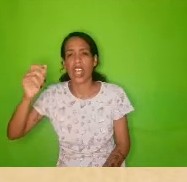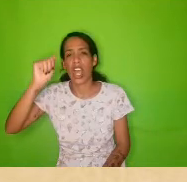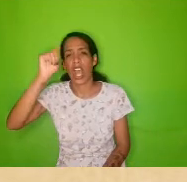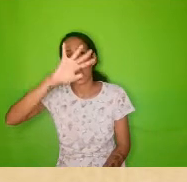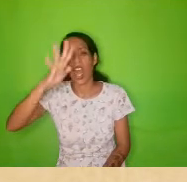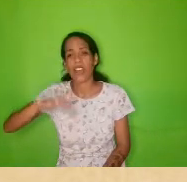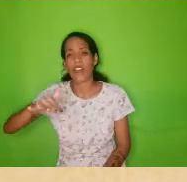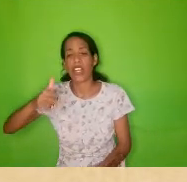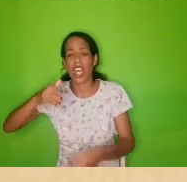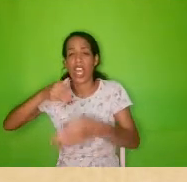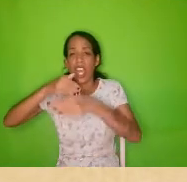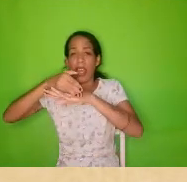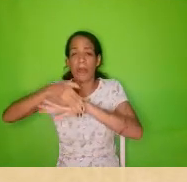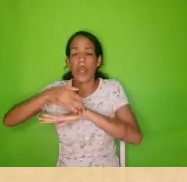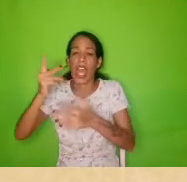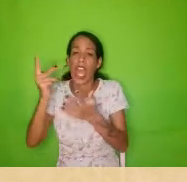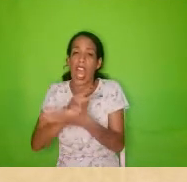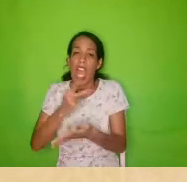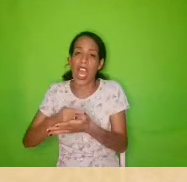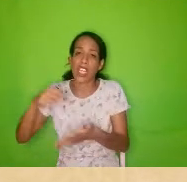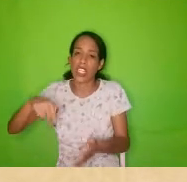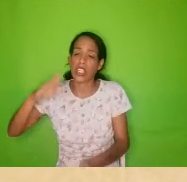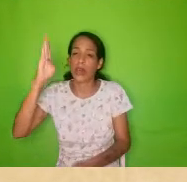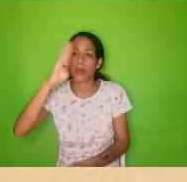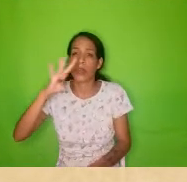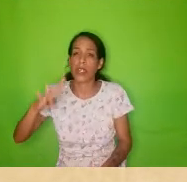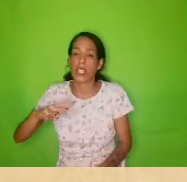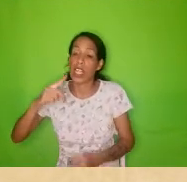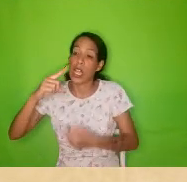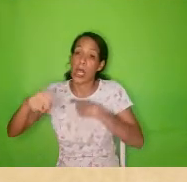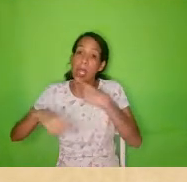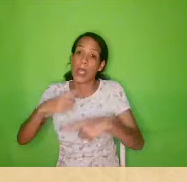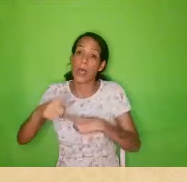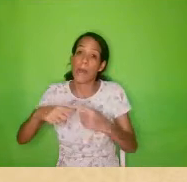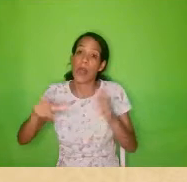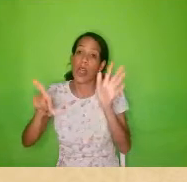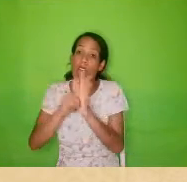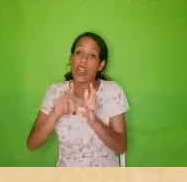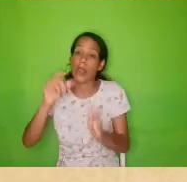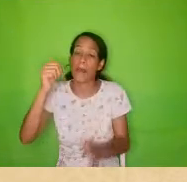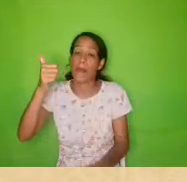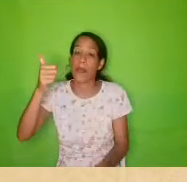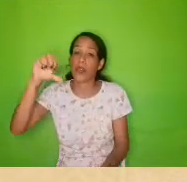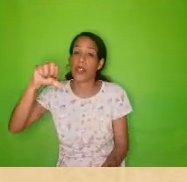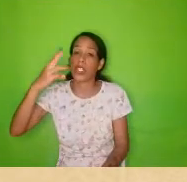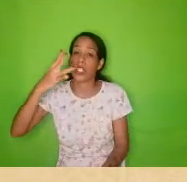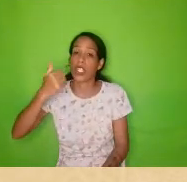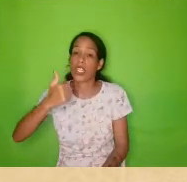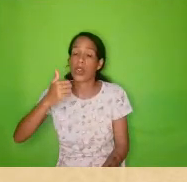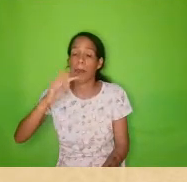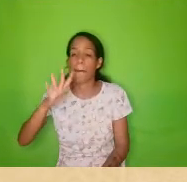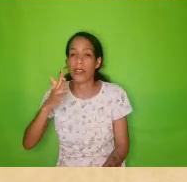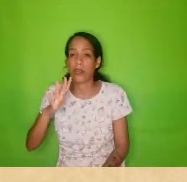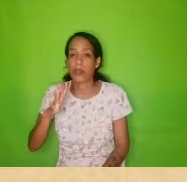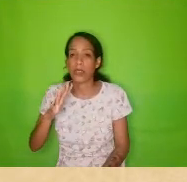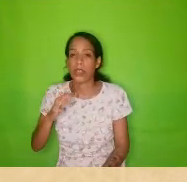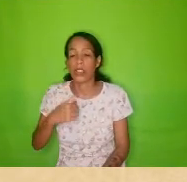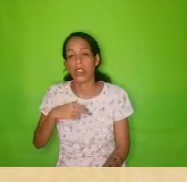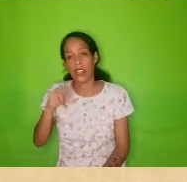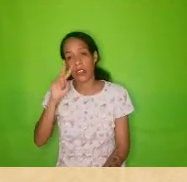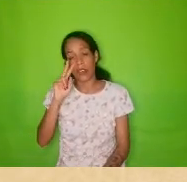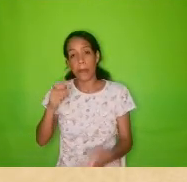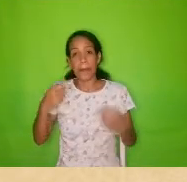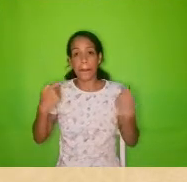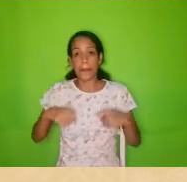entraram ilegalmente, ou seja, depois de 1831. Foi necessário que houvesse uma segunda